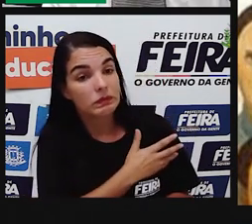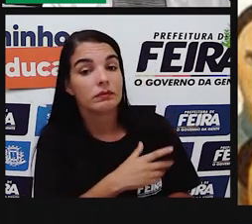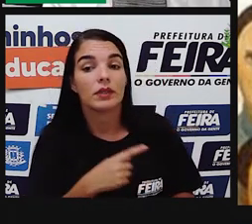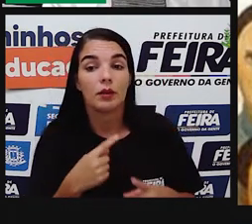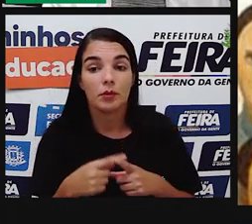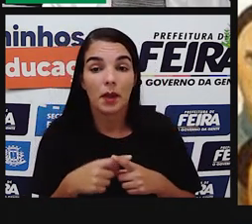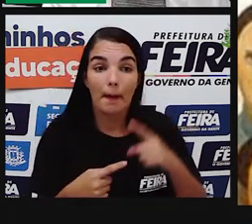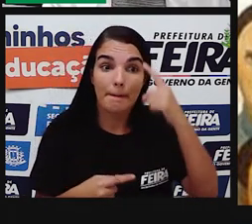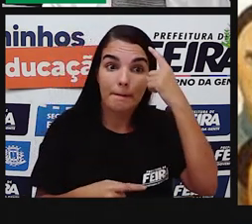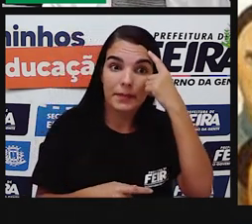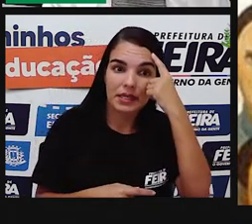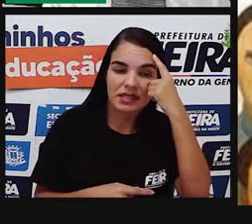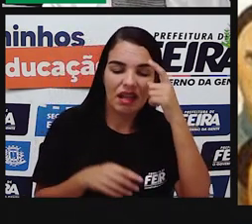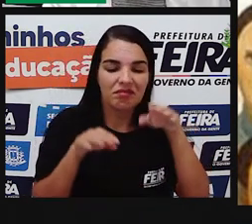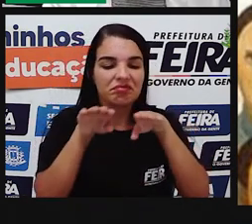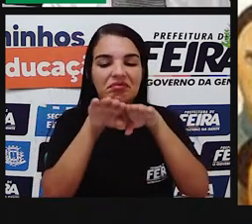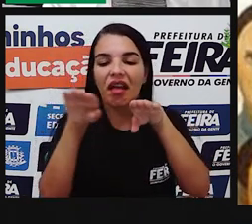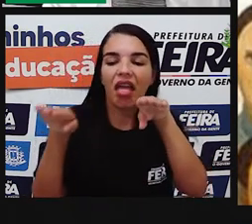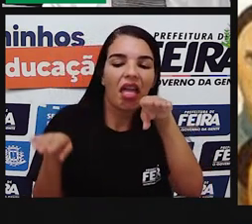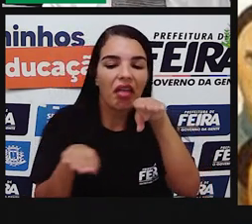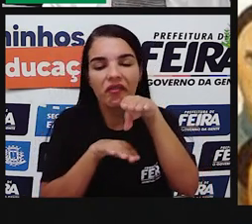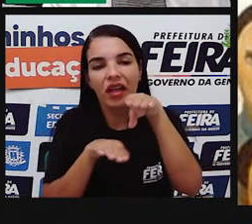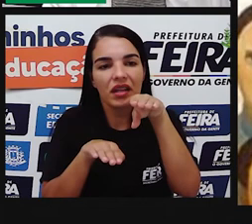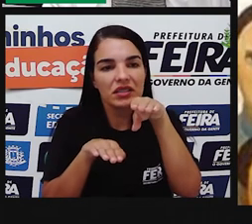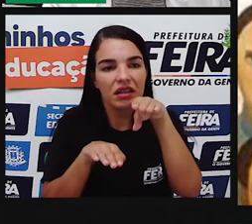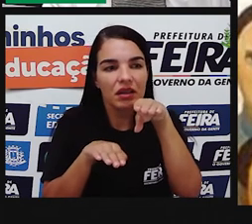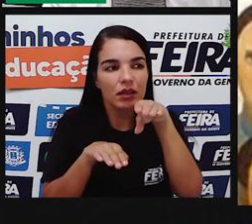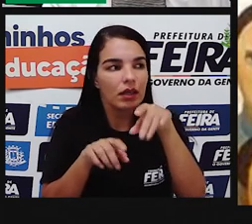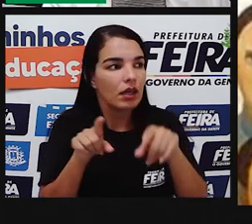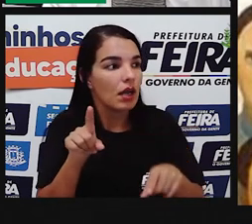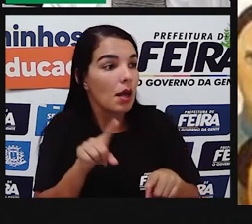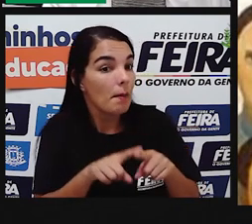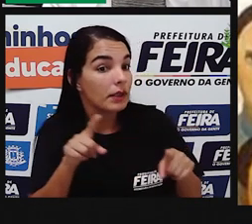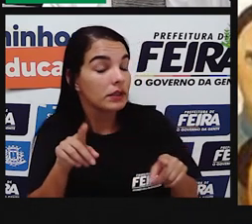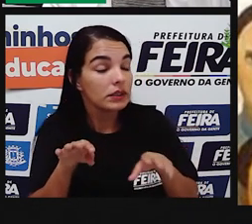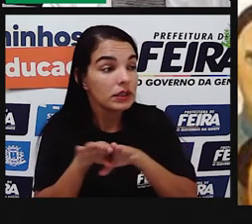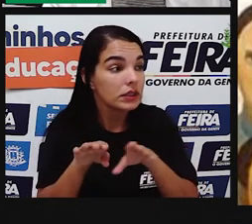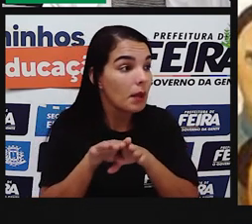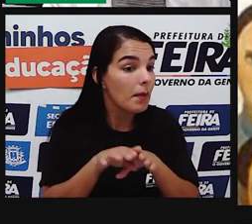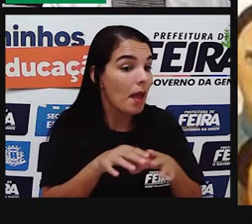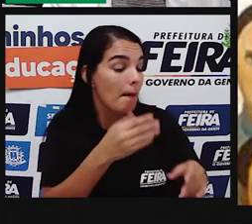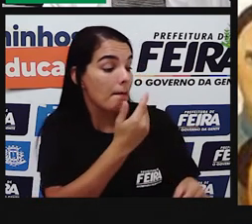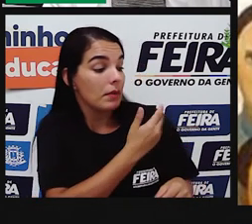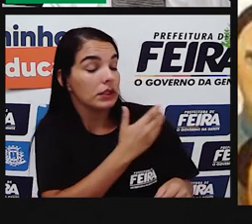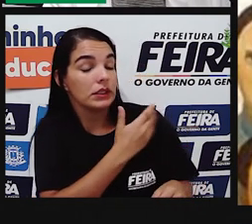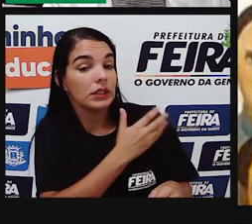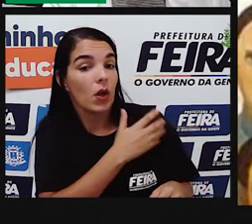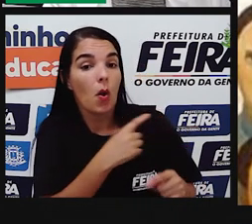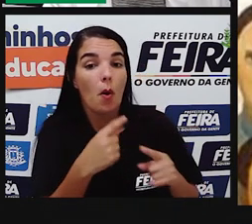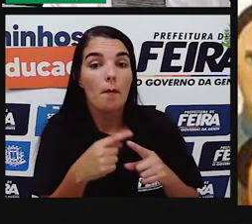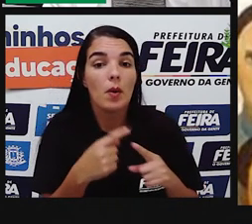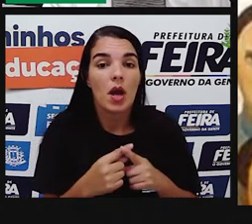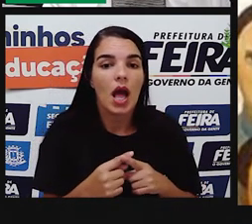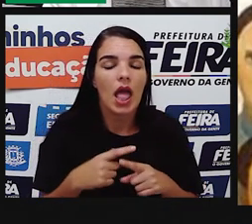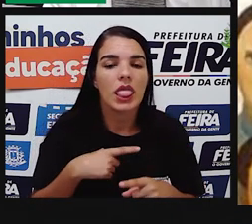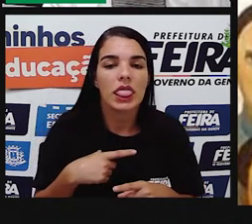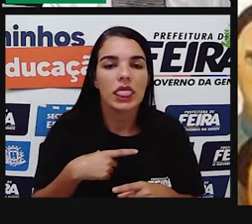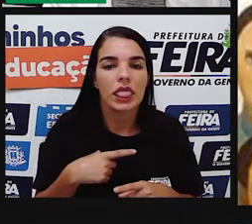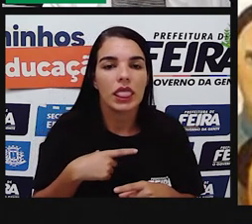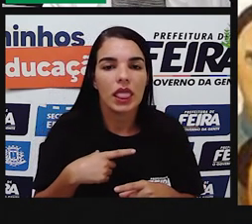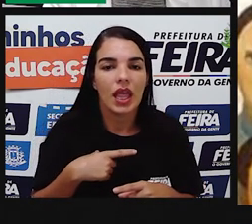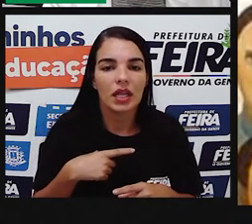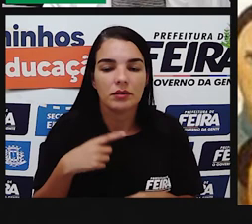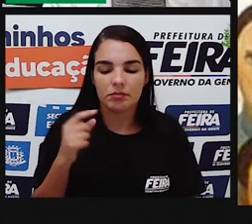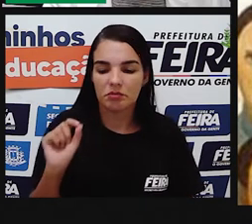pertence inferior à dele, e ele é discriminatório, não é? Ele usa de discriminação, ele se